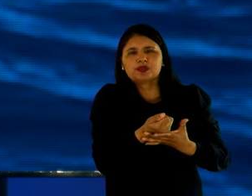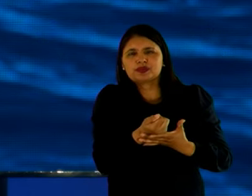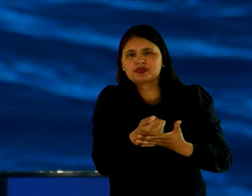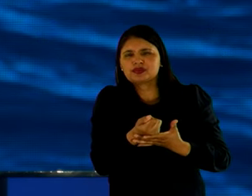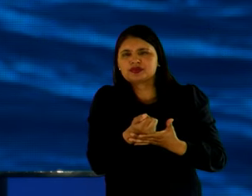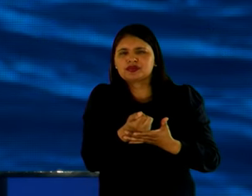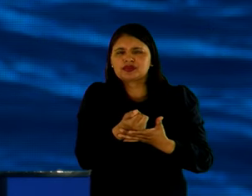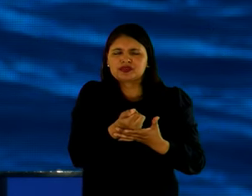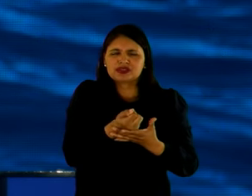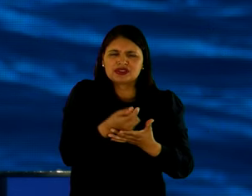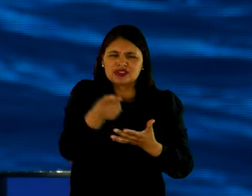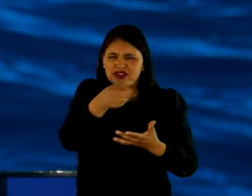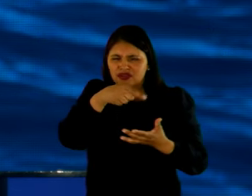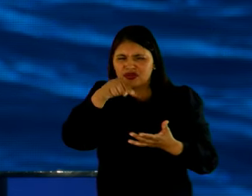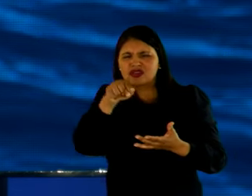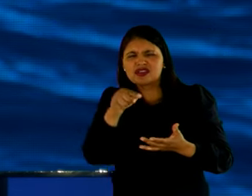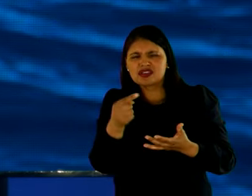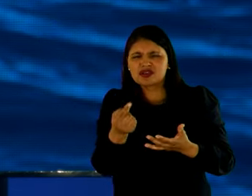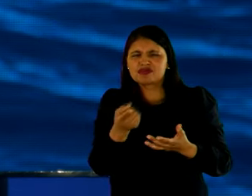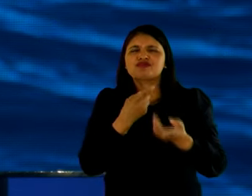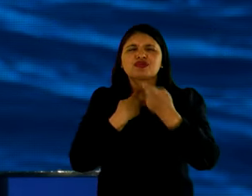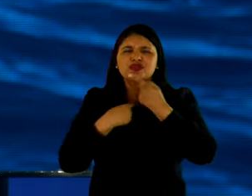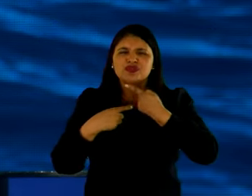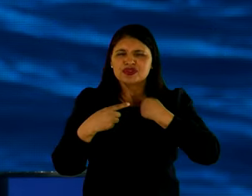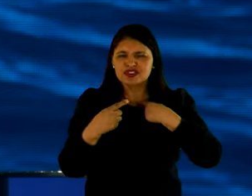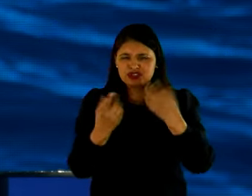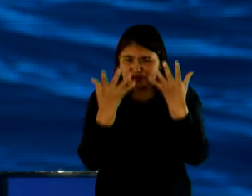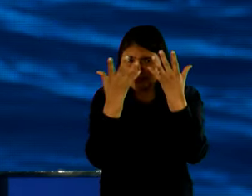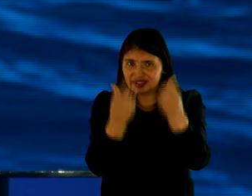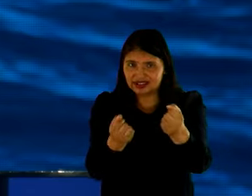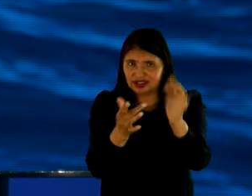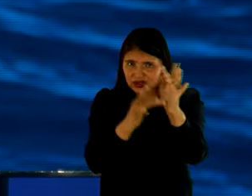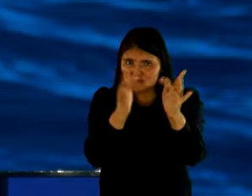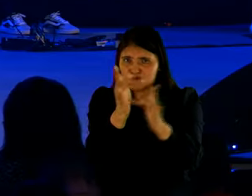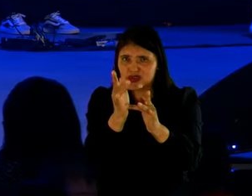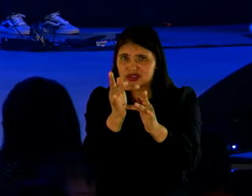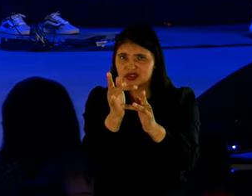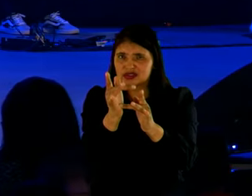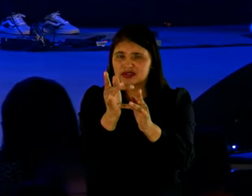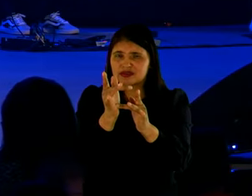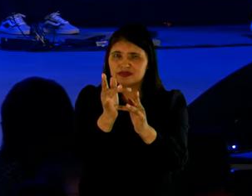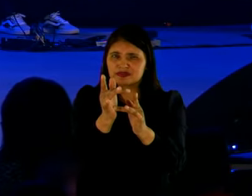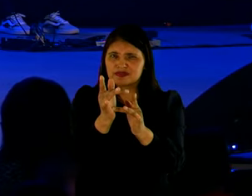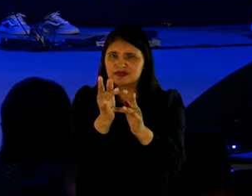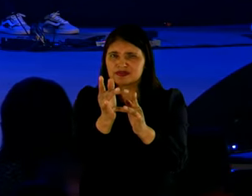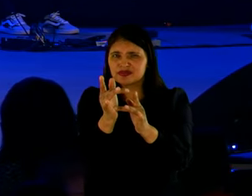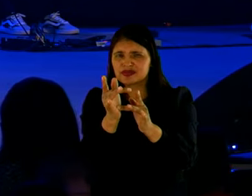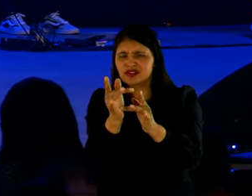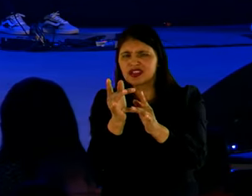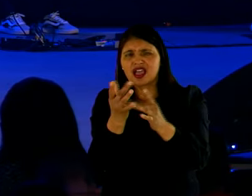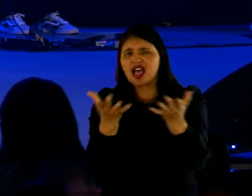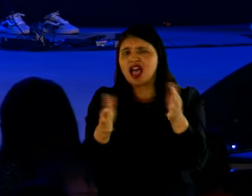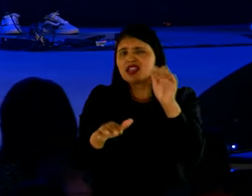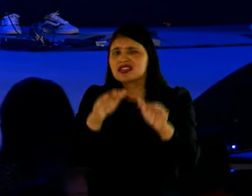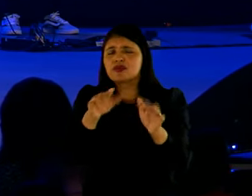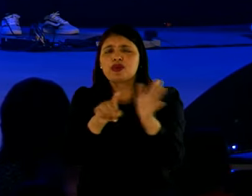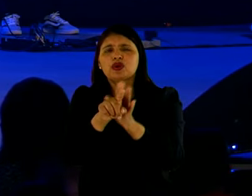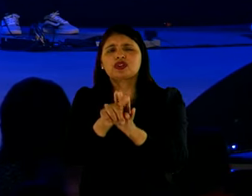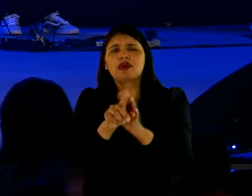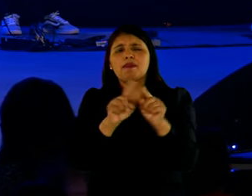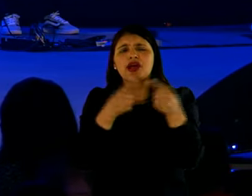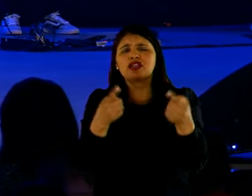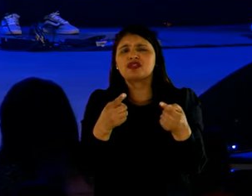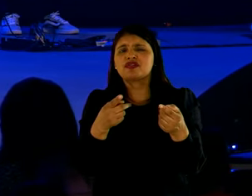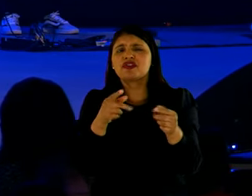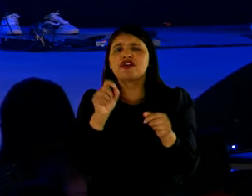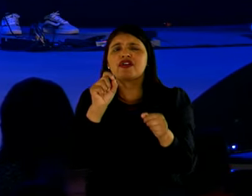Quantas pessoas está aqui no templo, estão entregando a vida para Jesus, você me pergunta: "Mas o que que eu devo fazer?" Você só levante a sua mão e eu quero